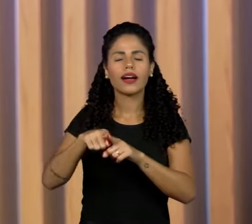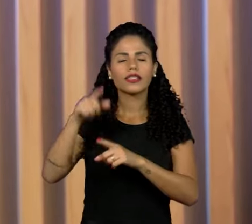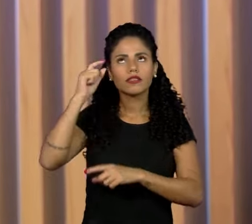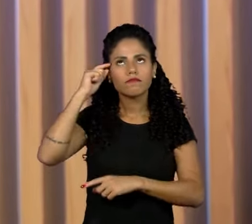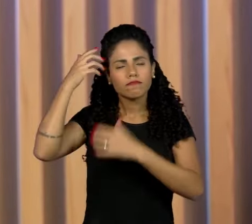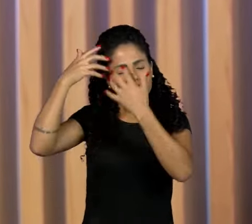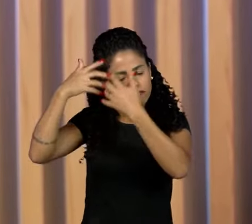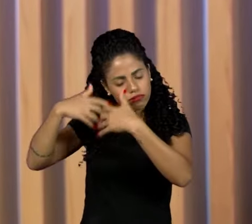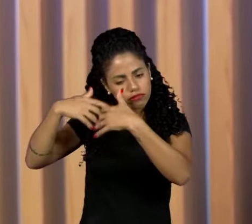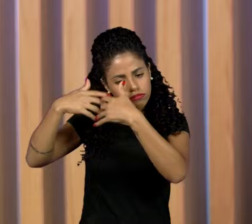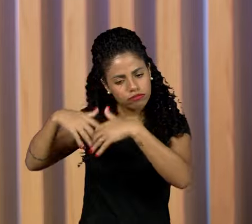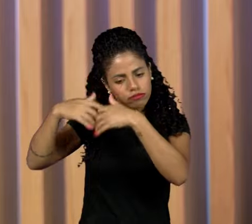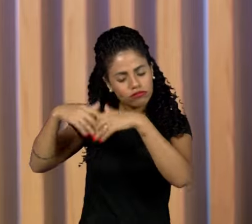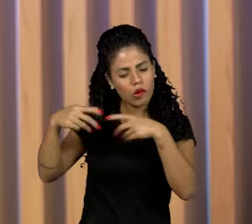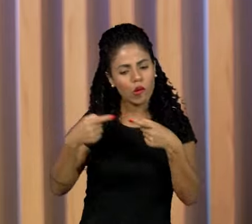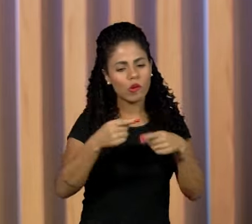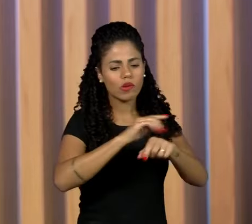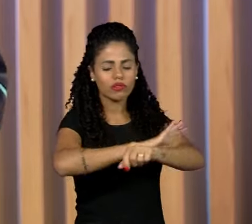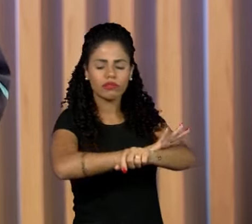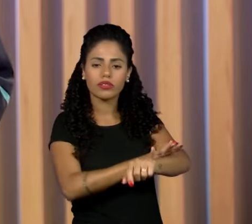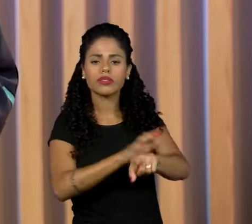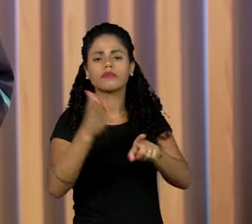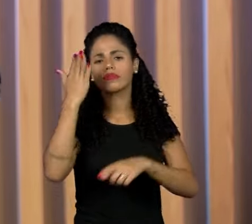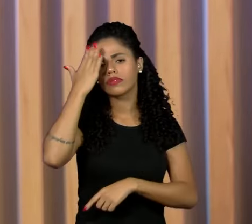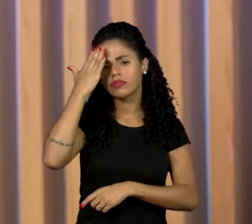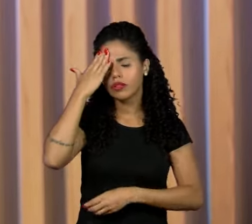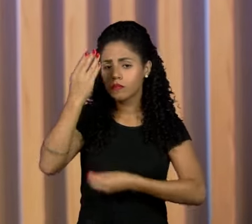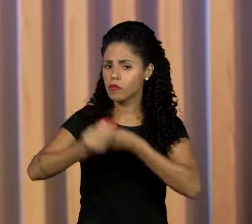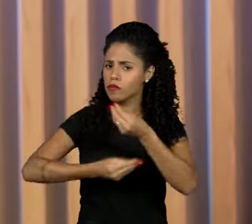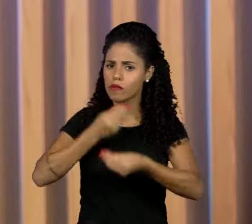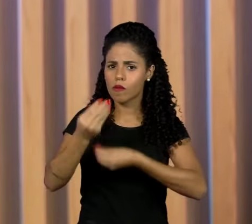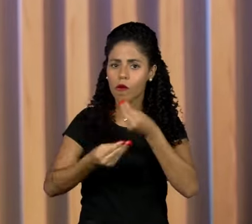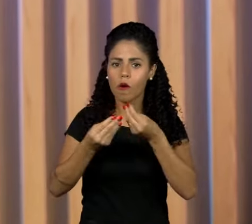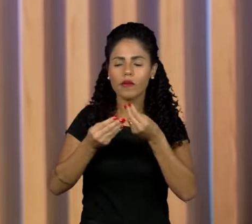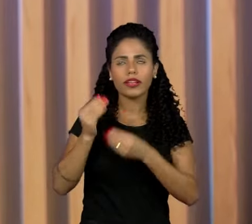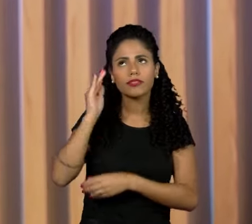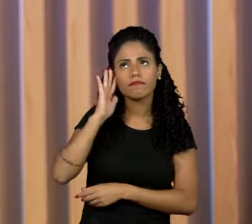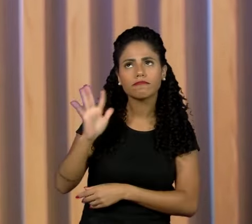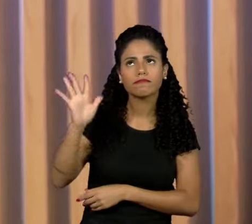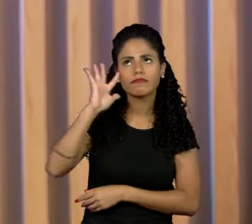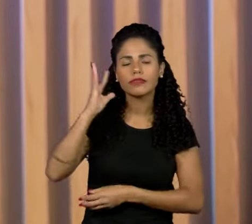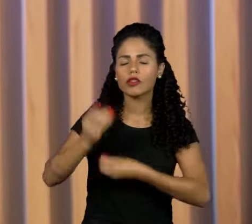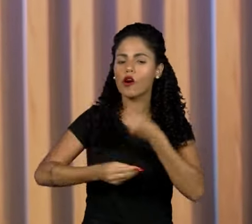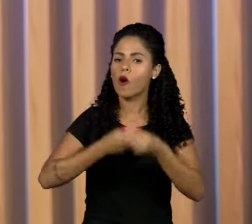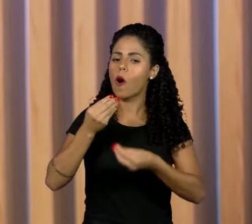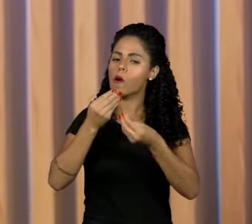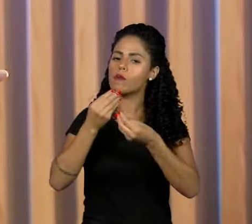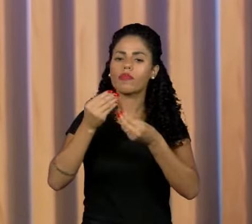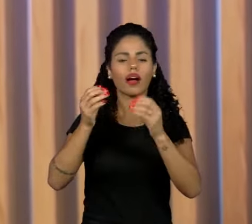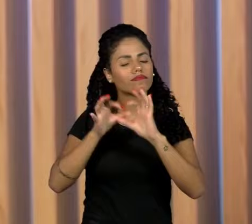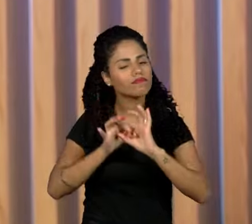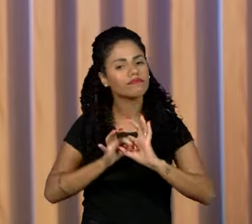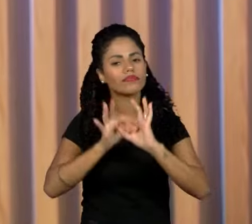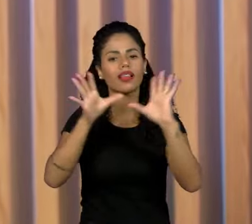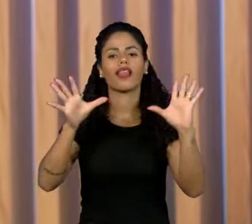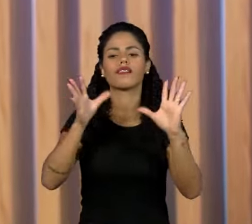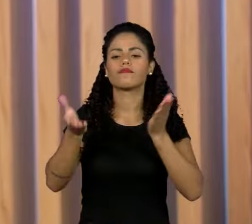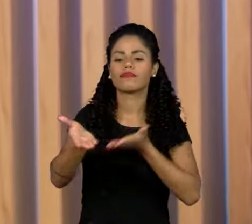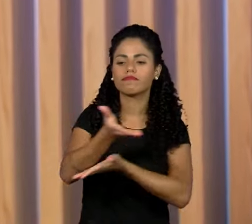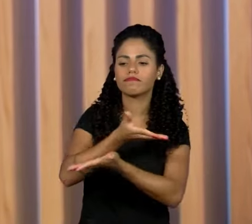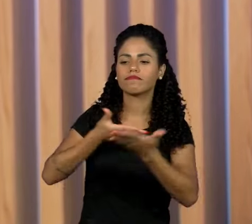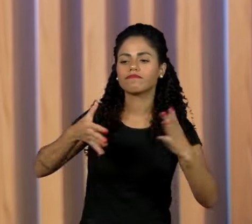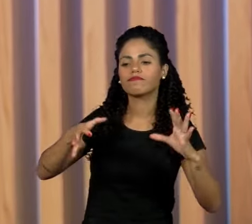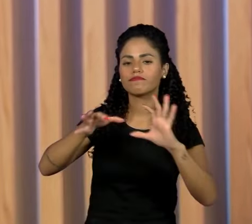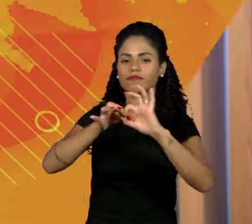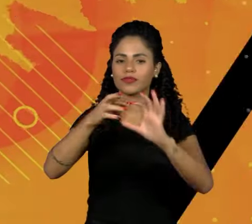consciência antirracista e que reconhece, através desta teologia, a liberdade da reconciliação com